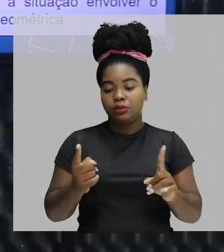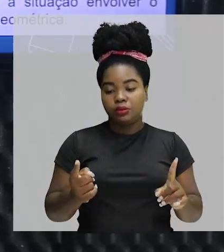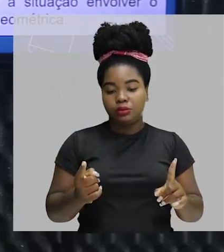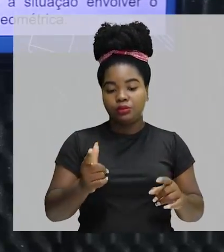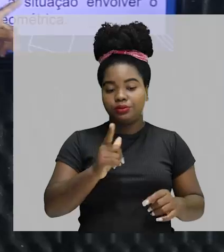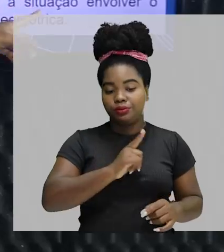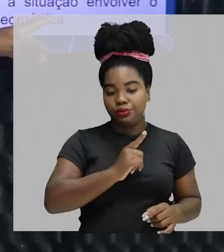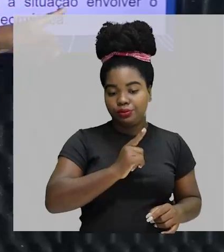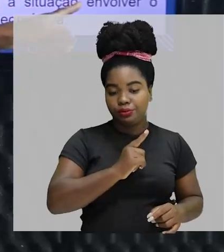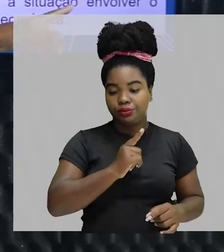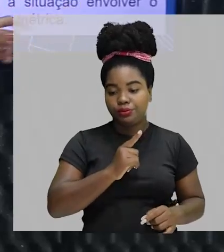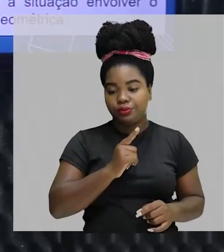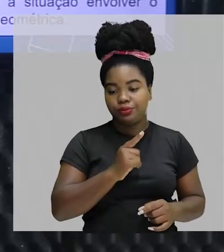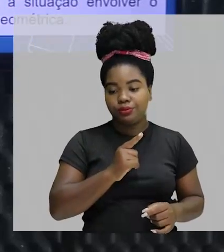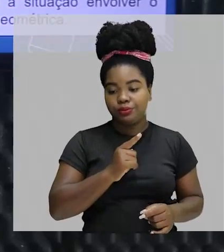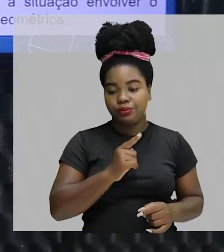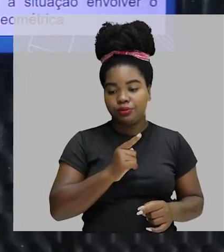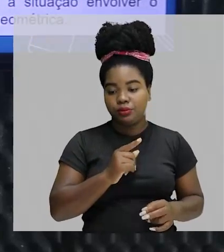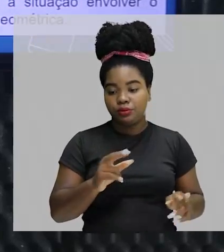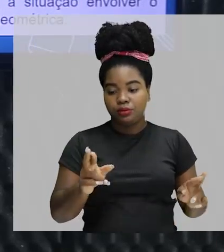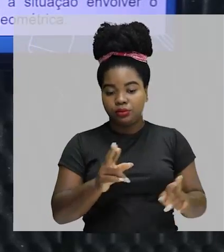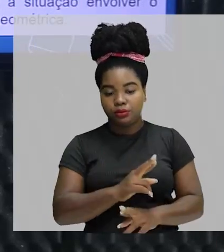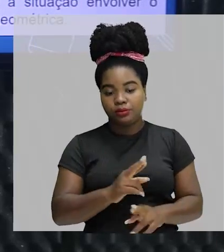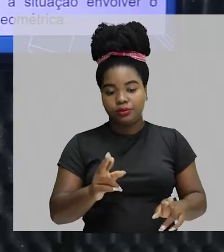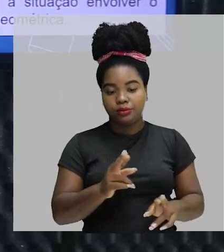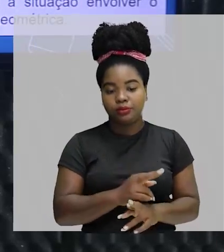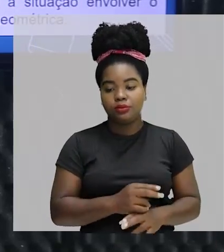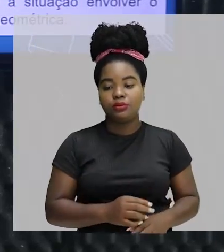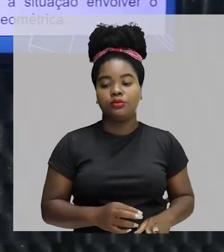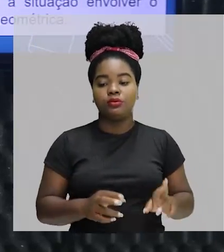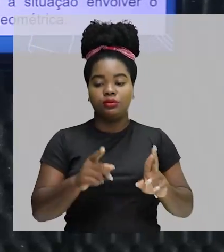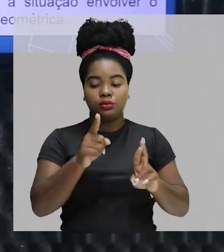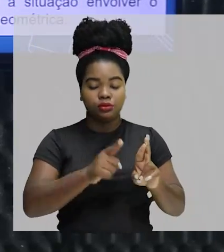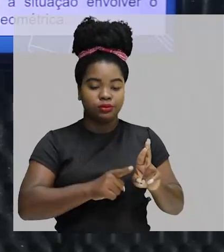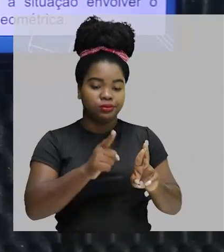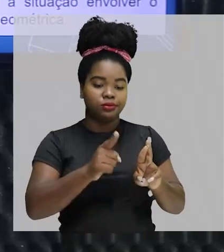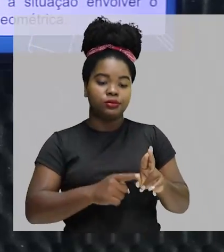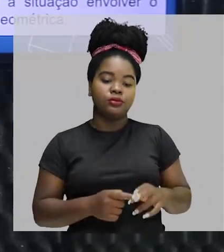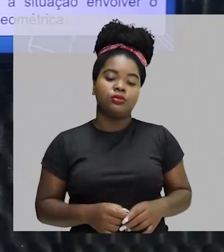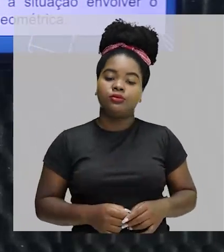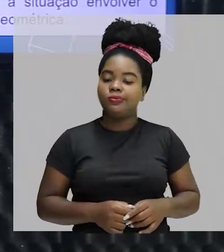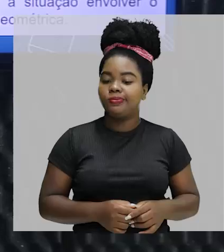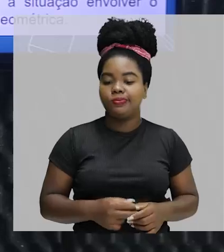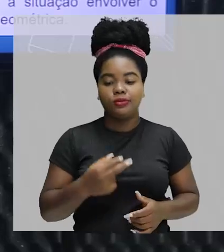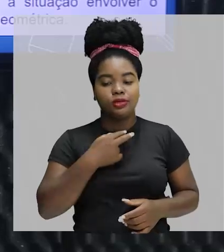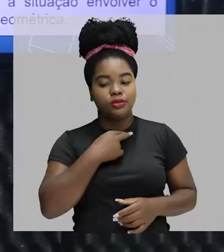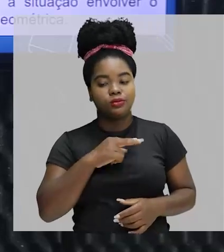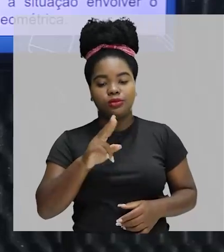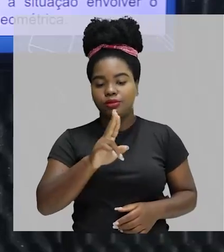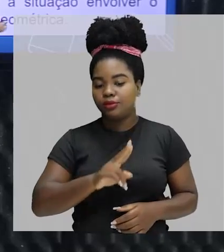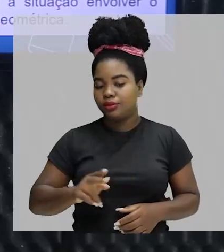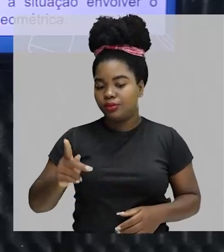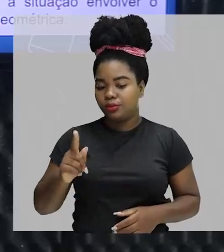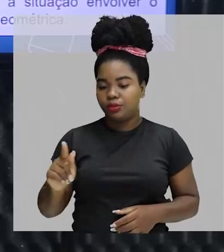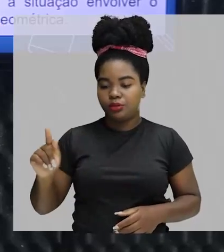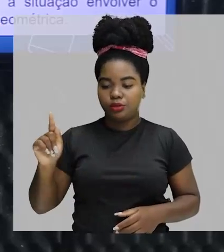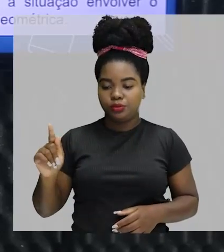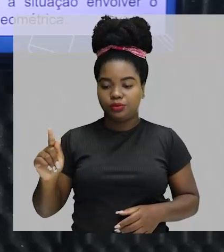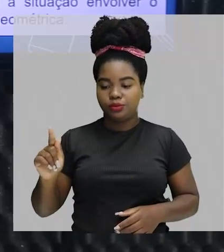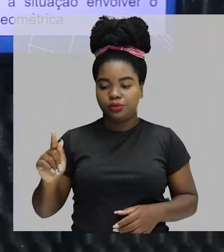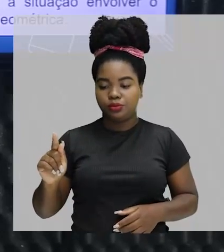Mas, quando a situação envolver o domínio dos reais, infelizmente, a gente não vai poder fazer uso da